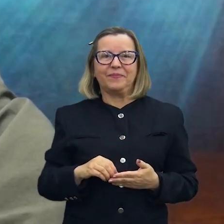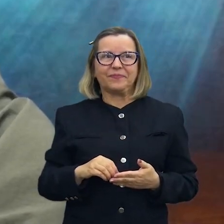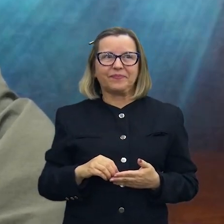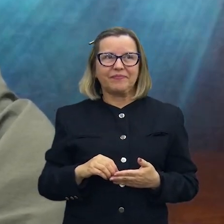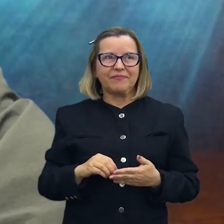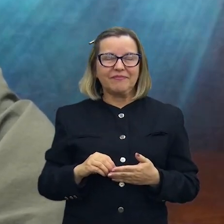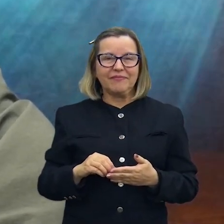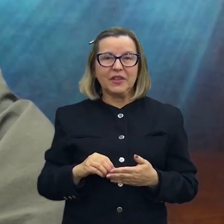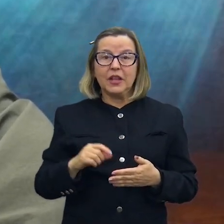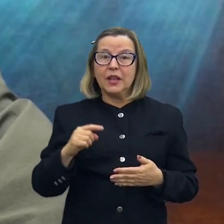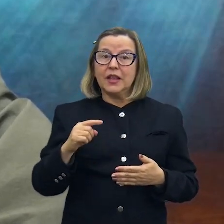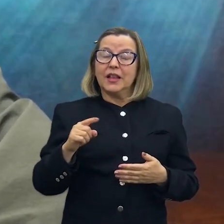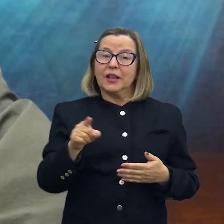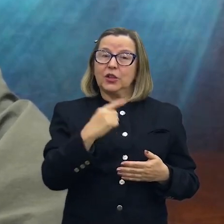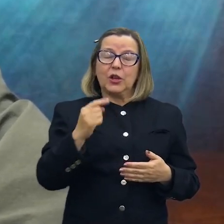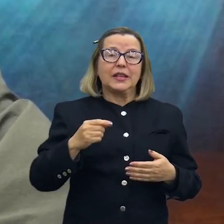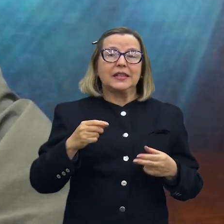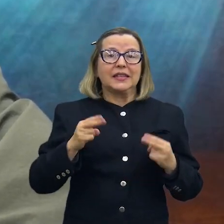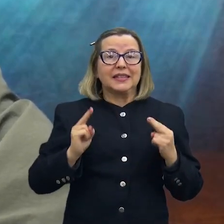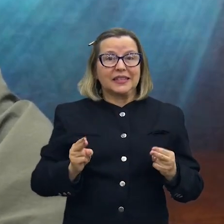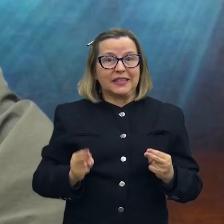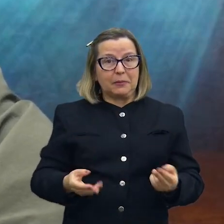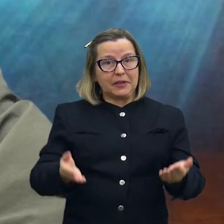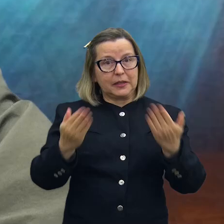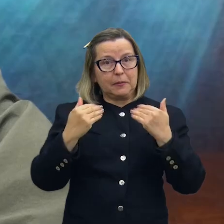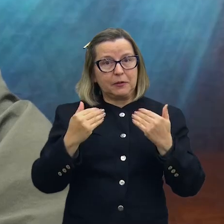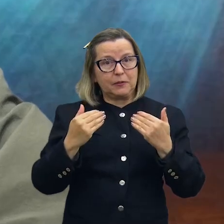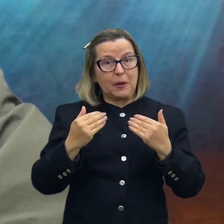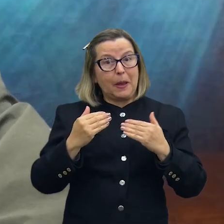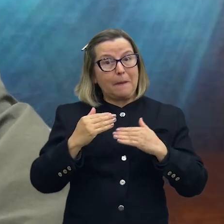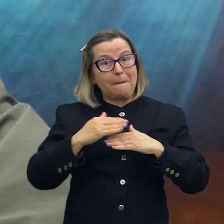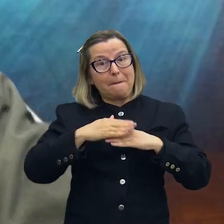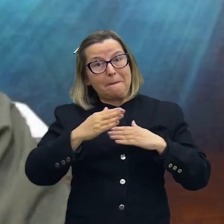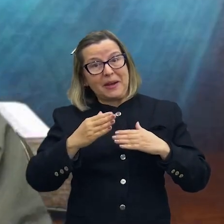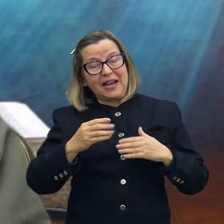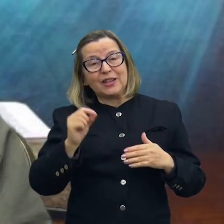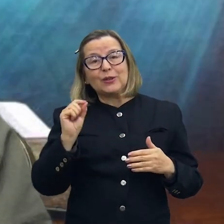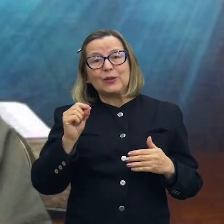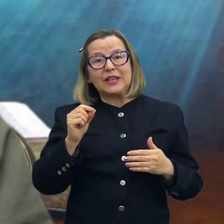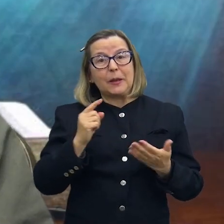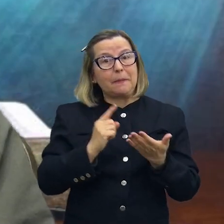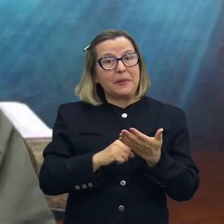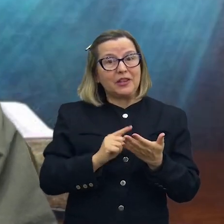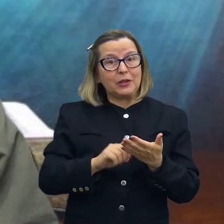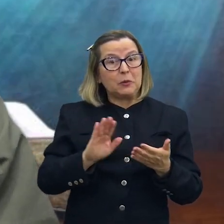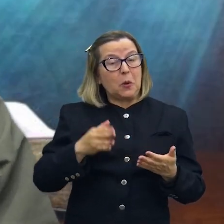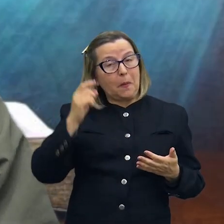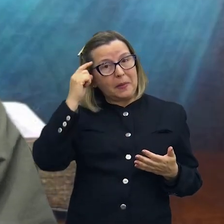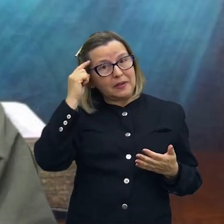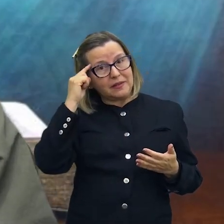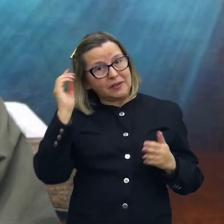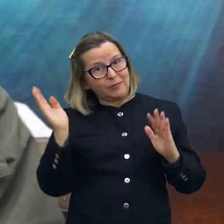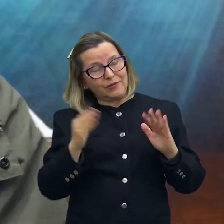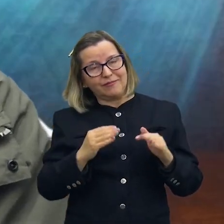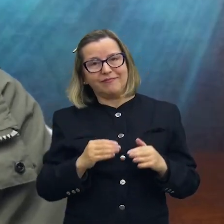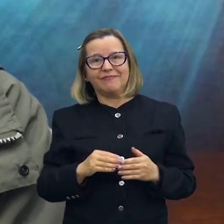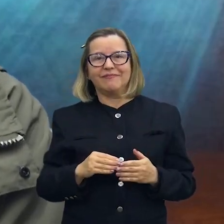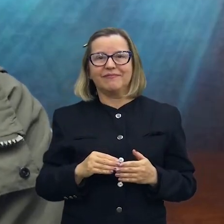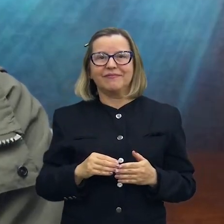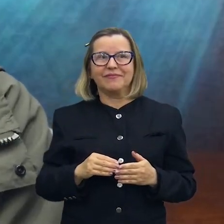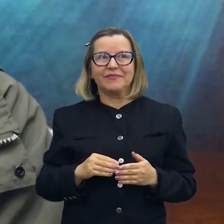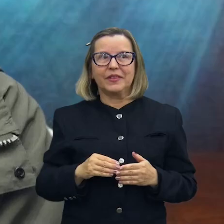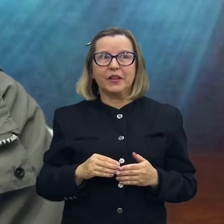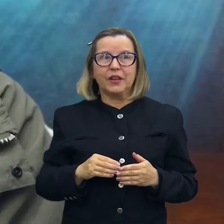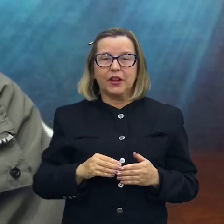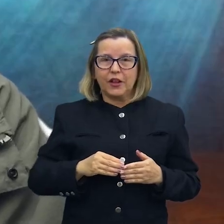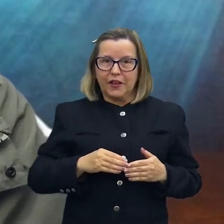temos recebido muito mais do que nós pedimos, ou pensamos, ou merecemos. Agora, é um buraco sem fundo. O texto de Ageu diz assim,